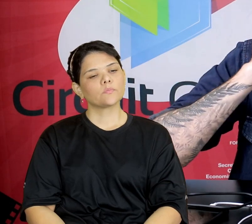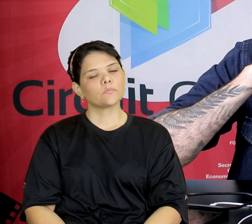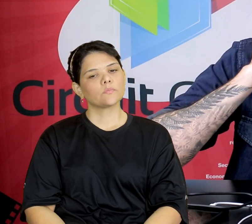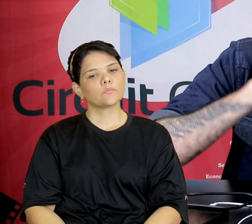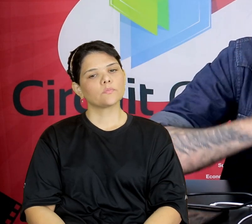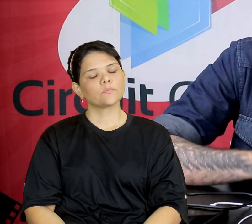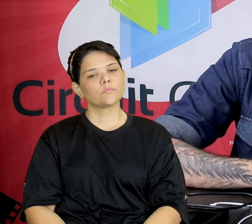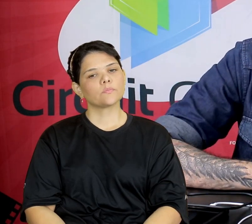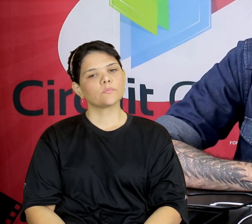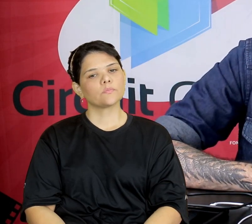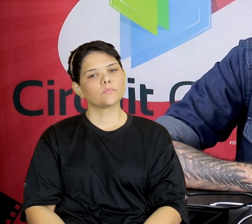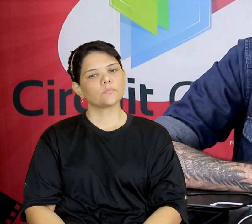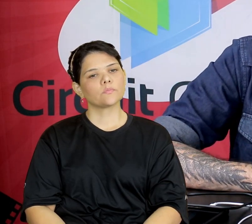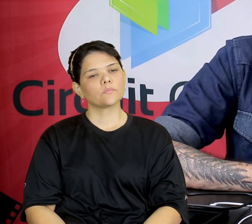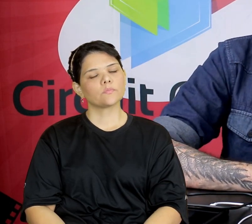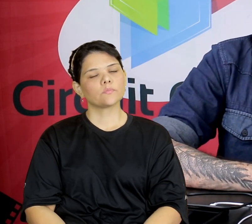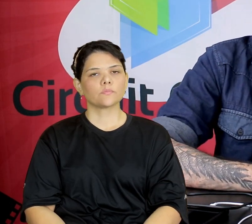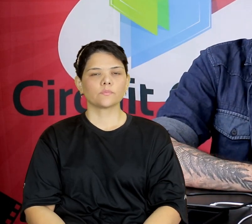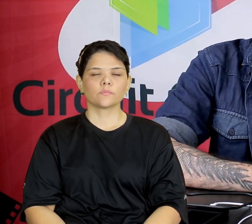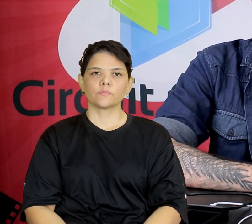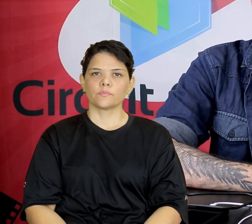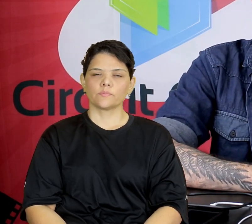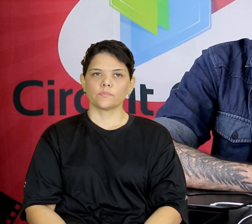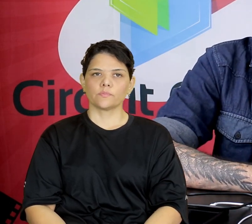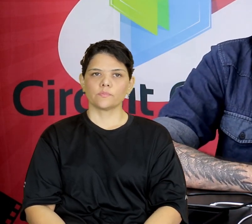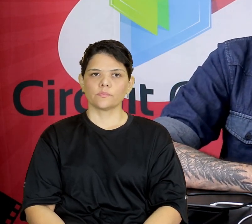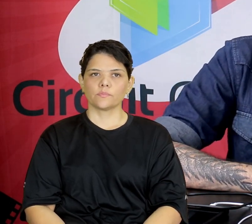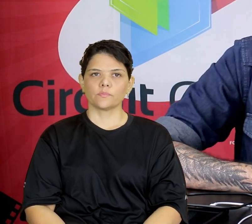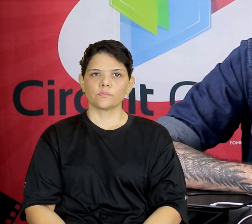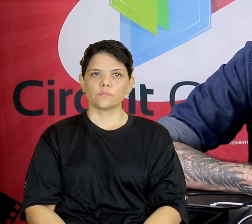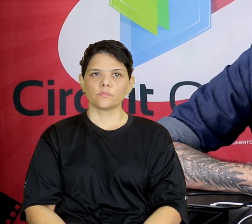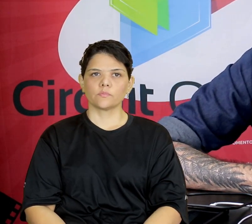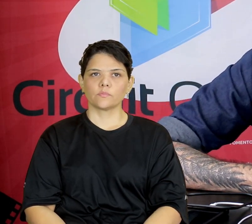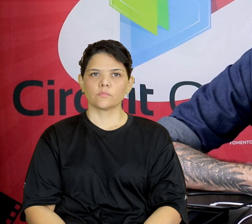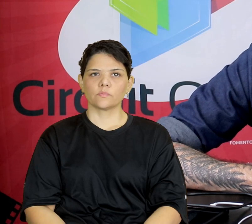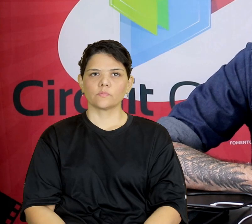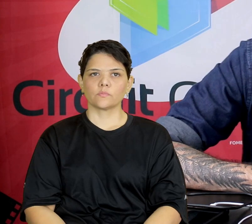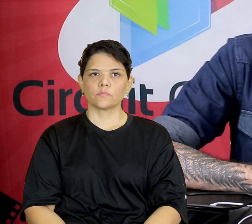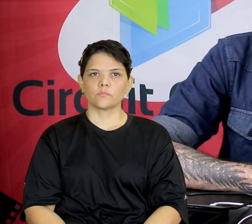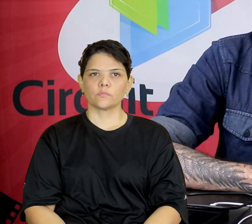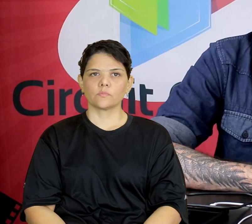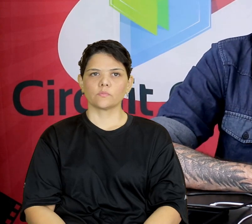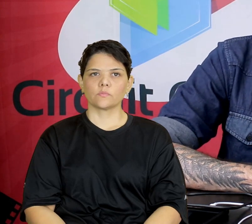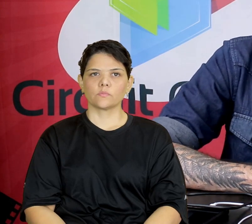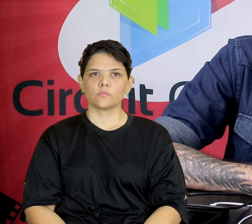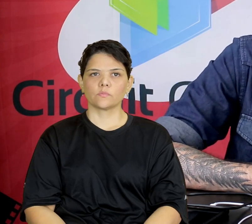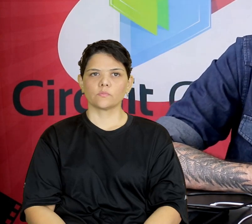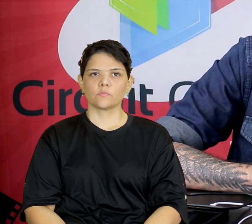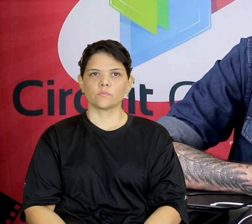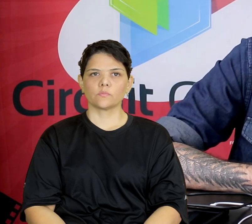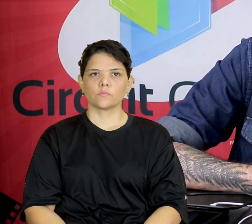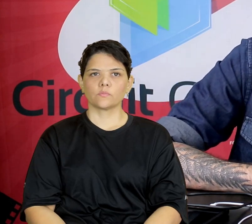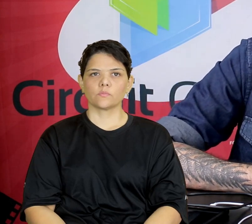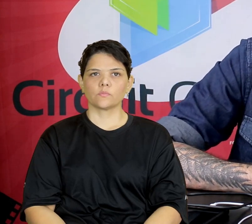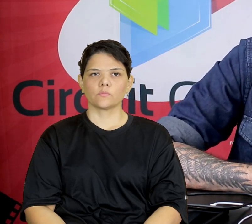Vamos lá, gente. Continuando aqui, para a gente começar a fechar essa parte do